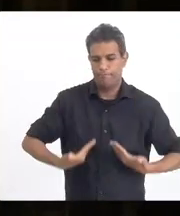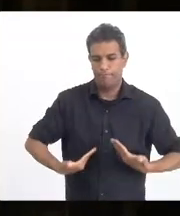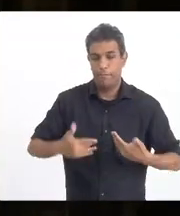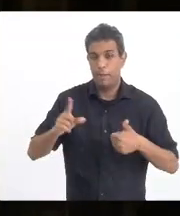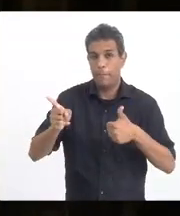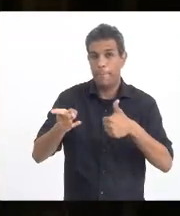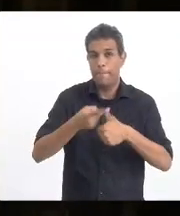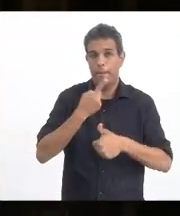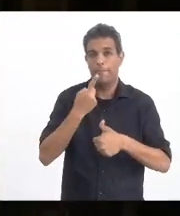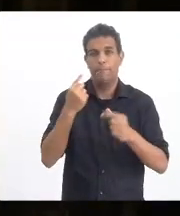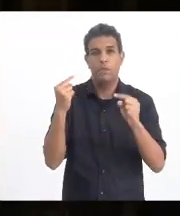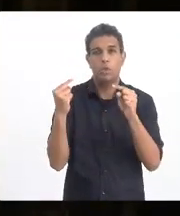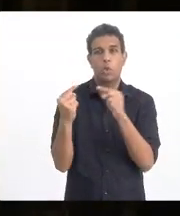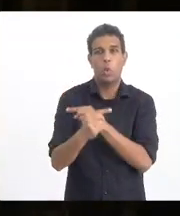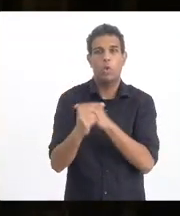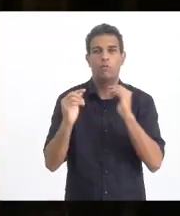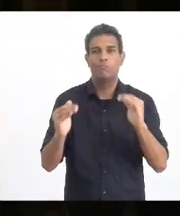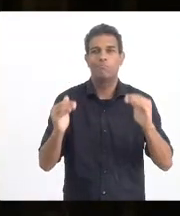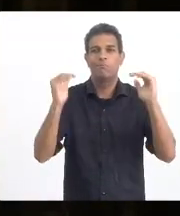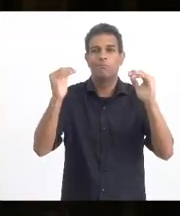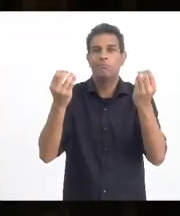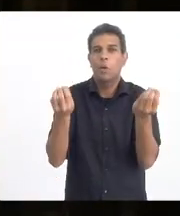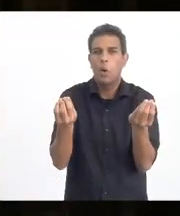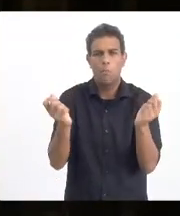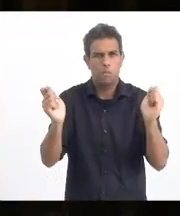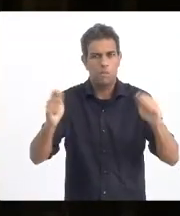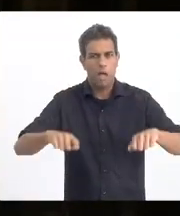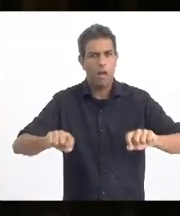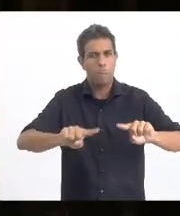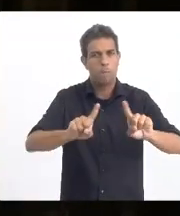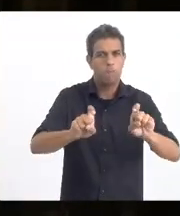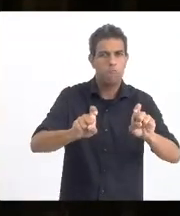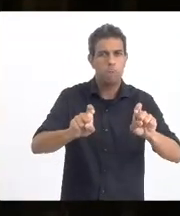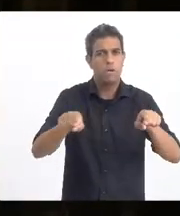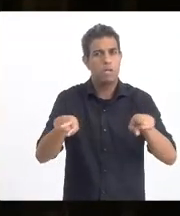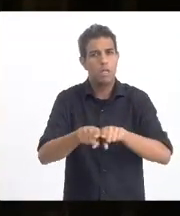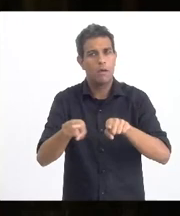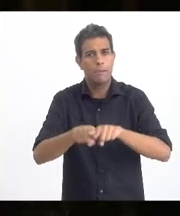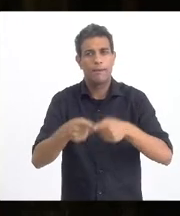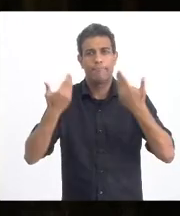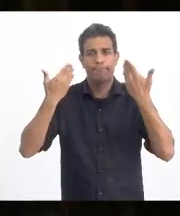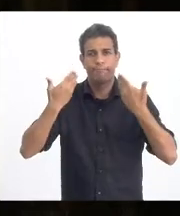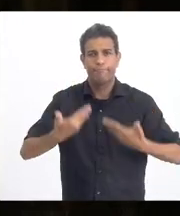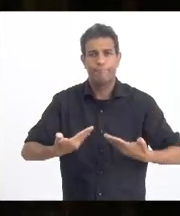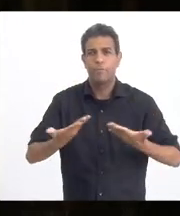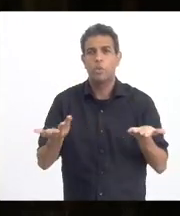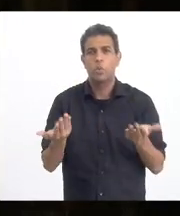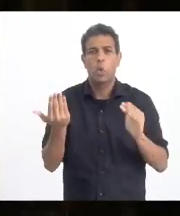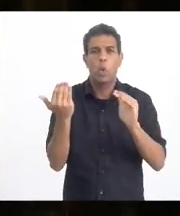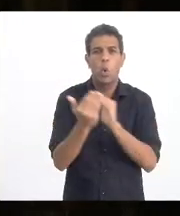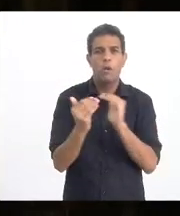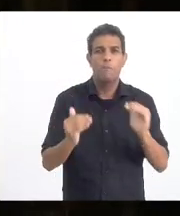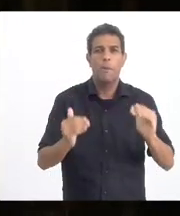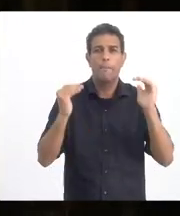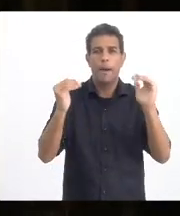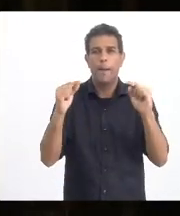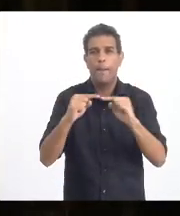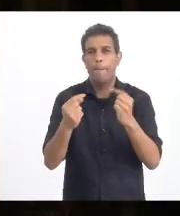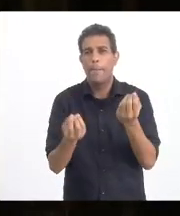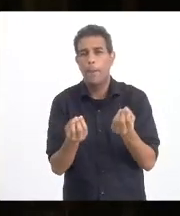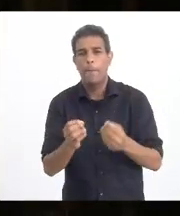primeiro, desrespeitar o comandante e chefe das Forças Auxiliares? Eu sou um tenente-coronel, como é que eu vou desrespeitar e passar por cima dos